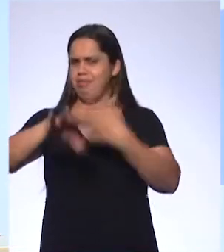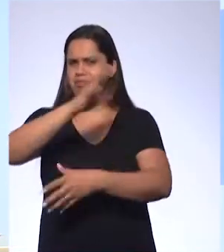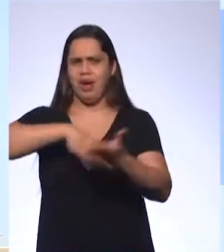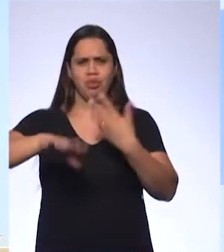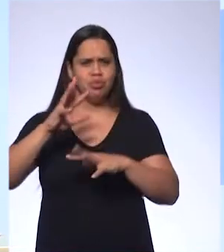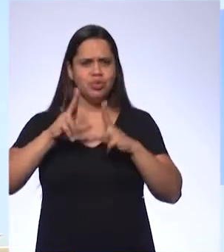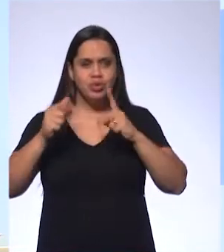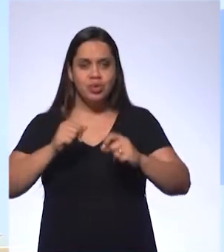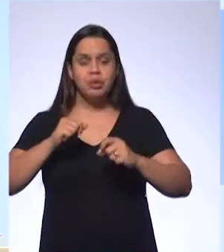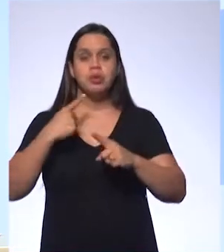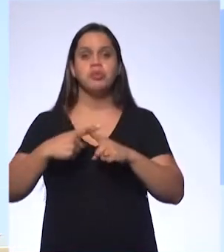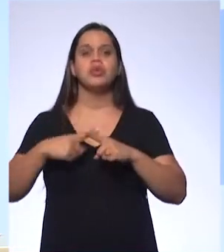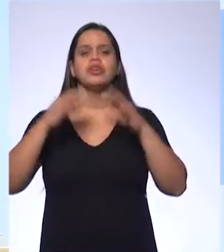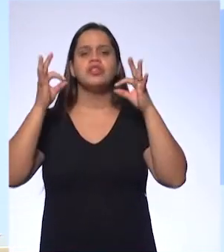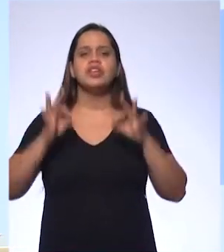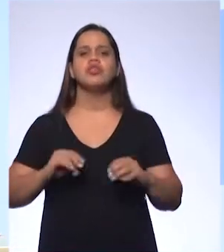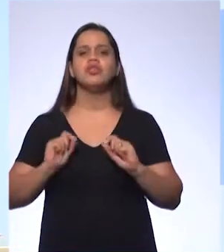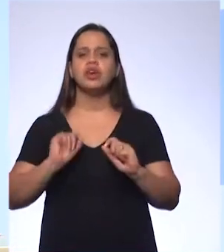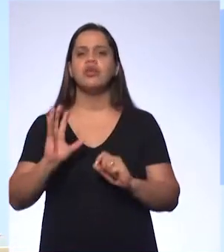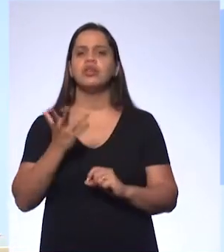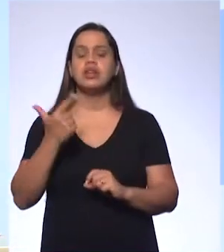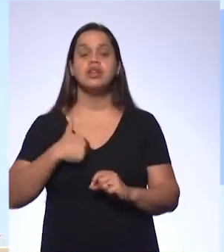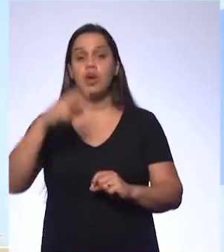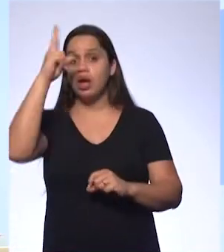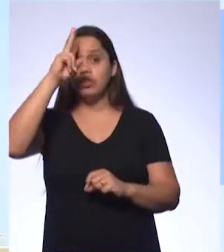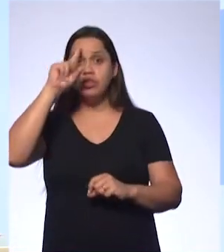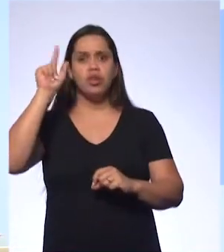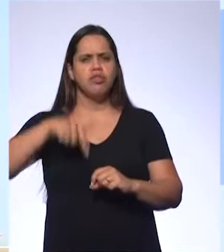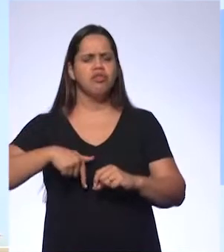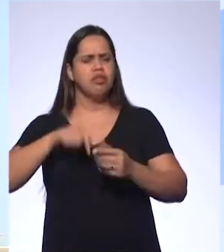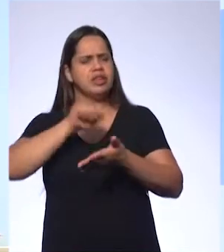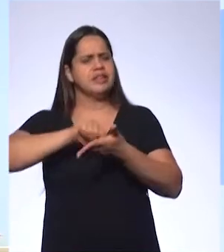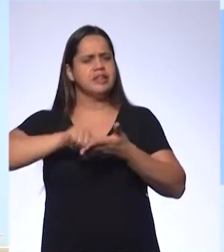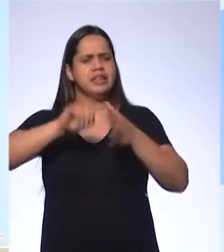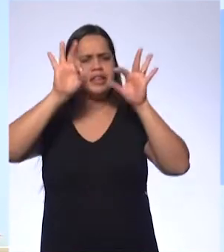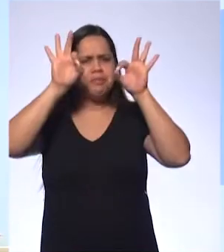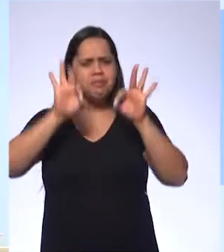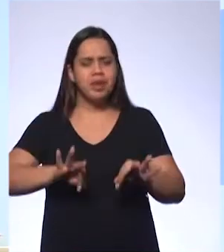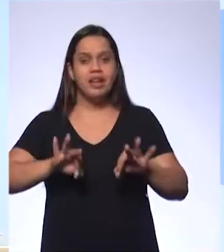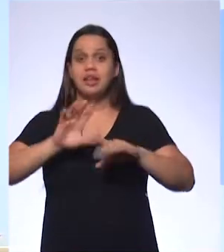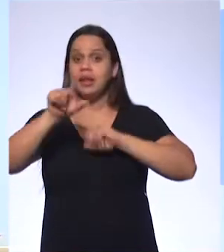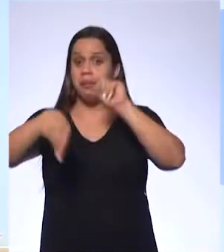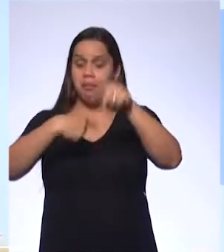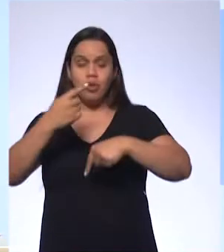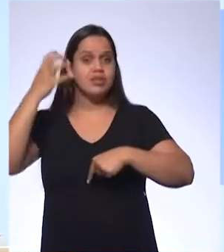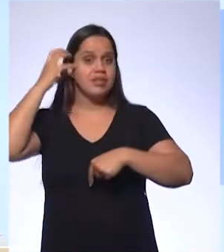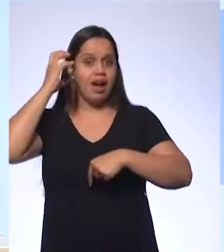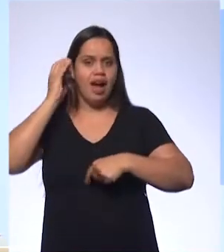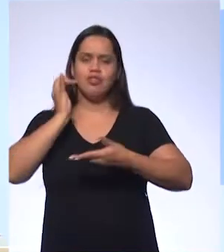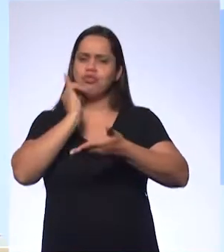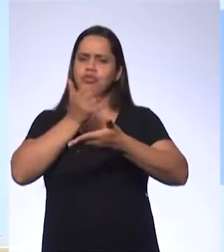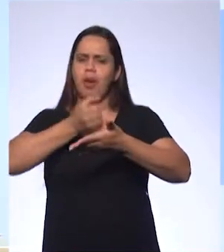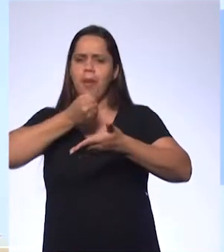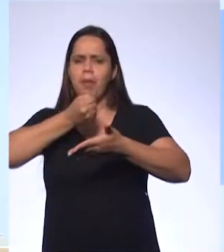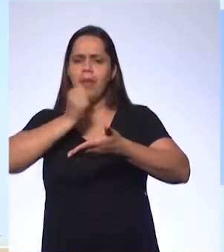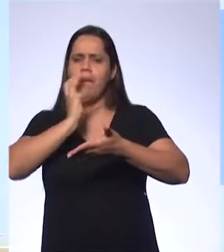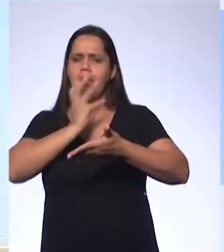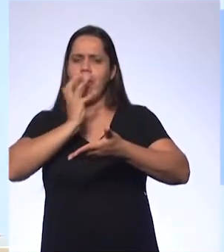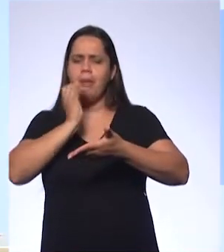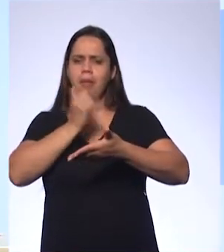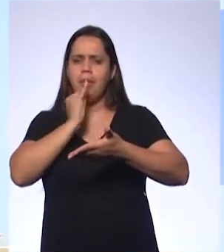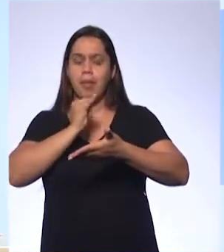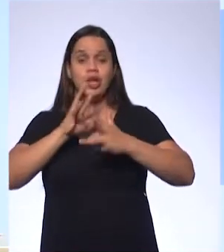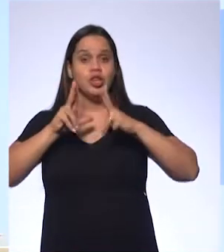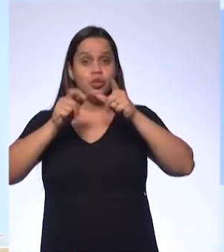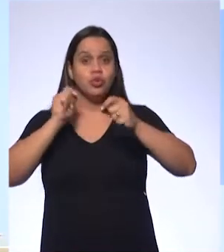toda, porque justamente a história foi tão bem escrita e ela foi tão bem contada na rádio que acabou surgindo